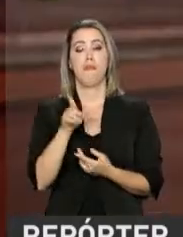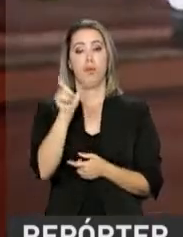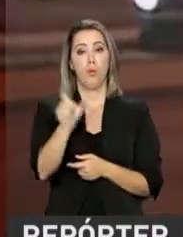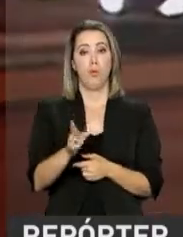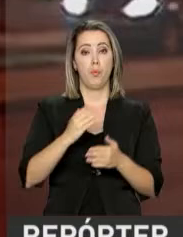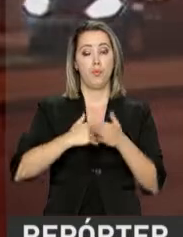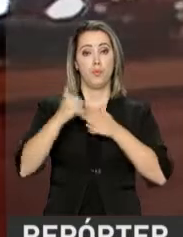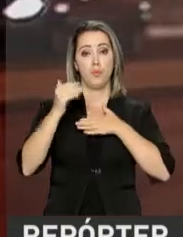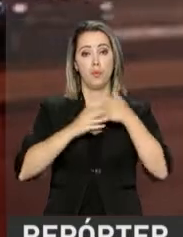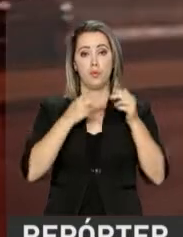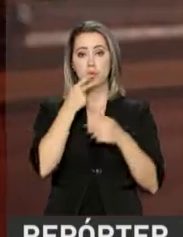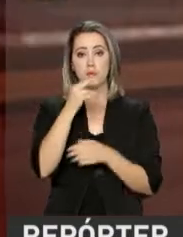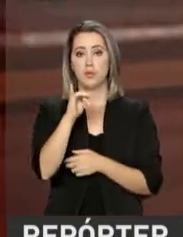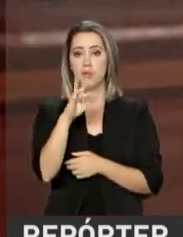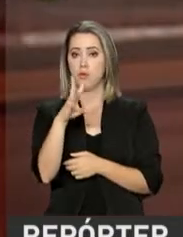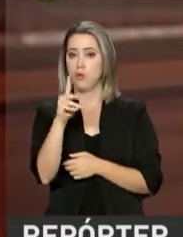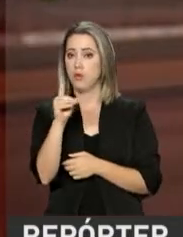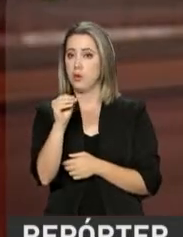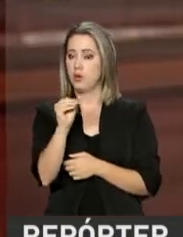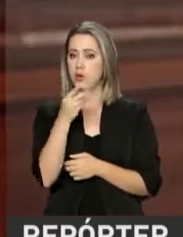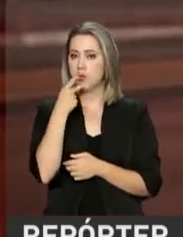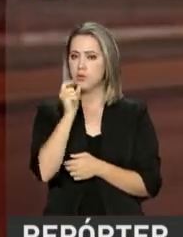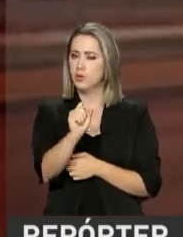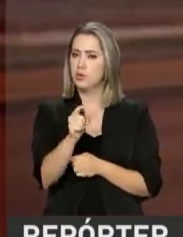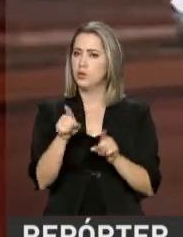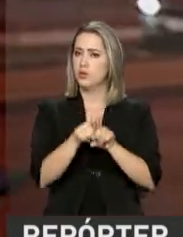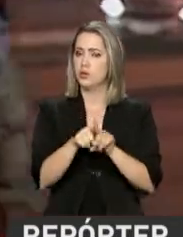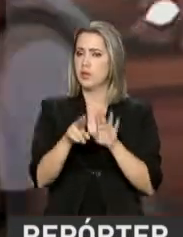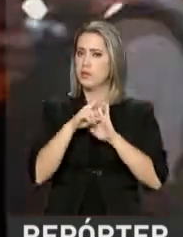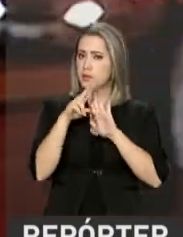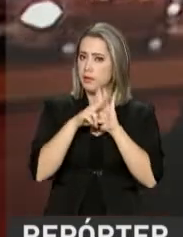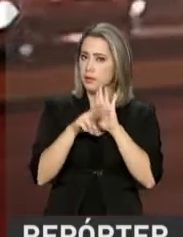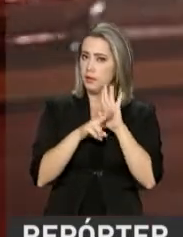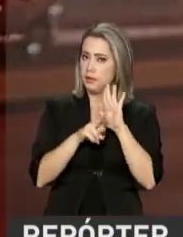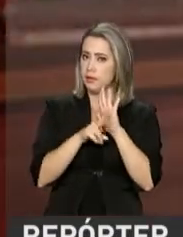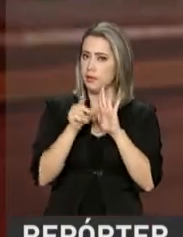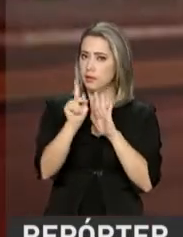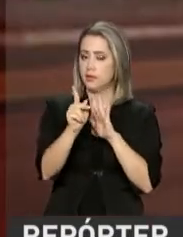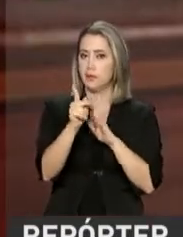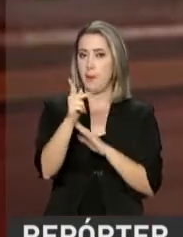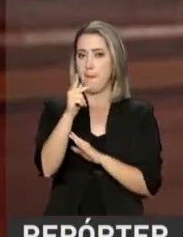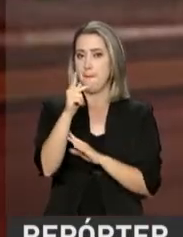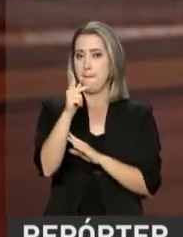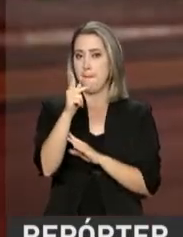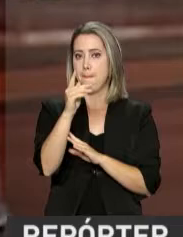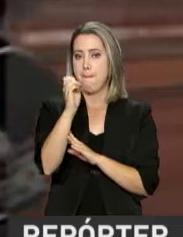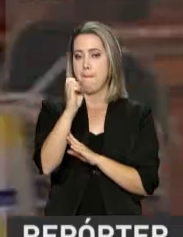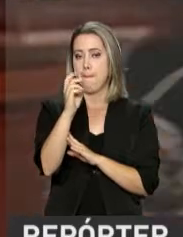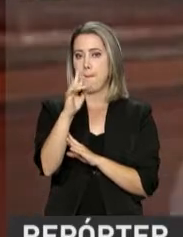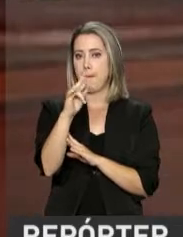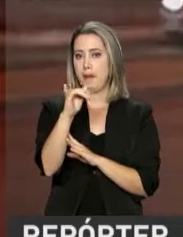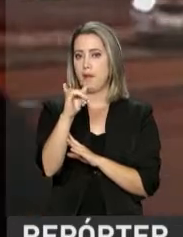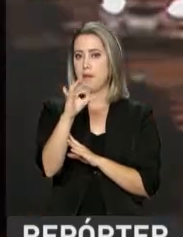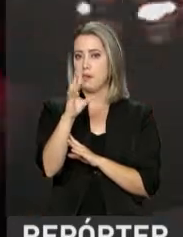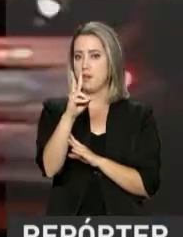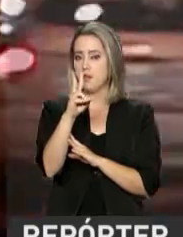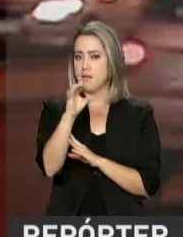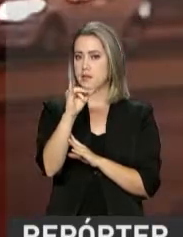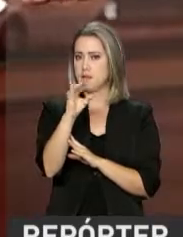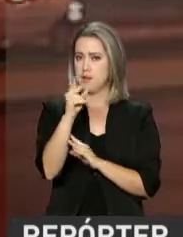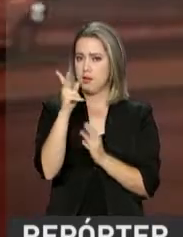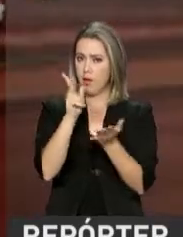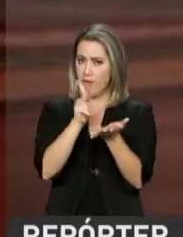Ricardo Molina, as regras internacionais ligadas à perícia exige-se que, num